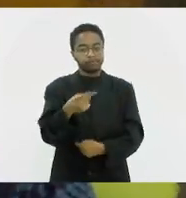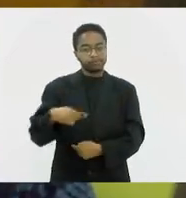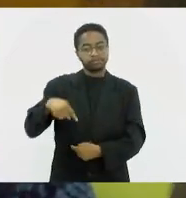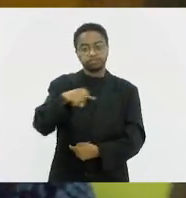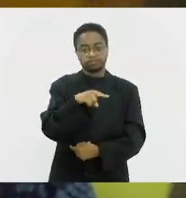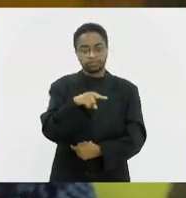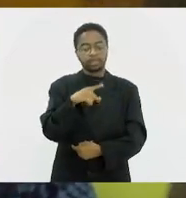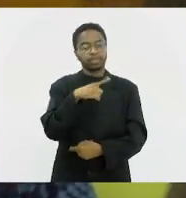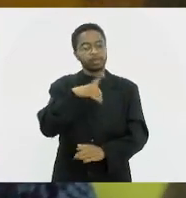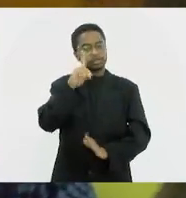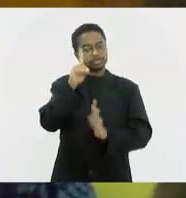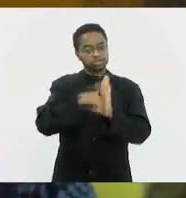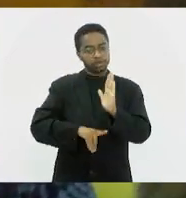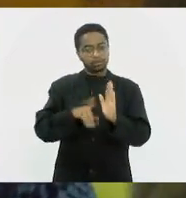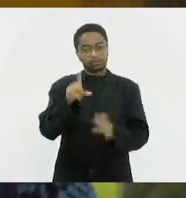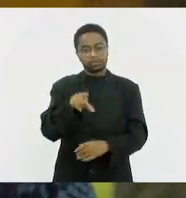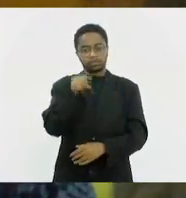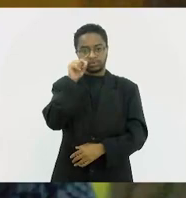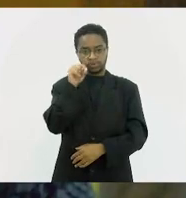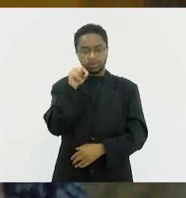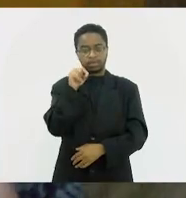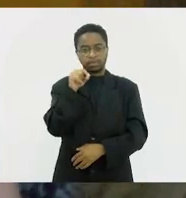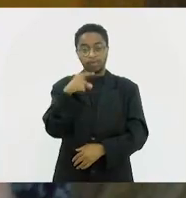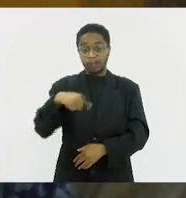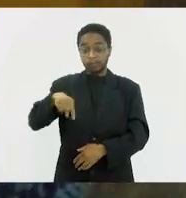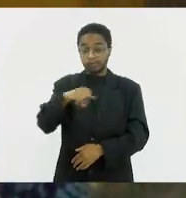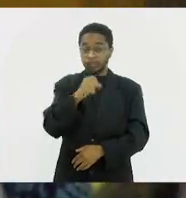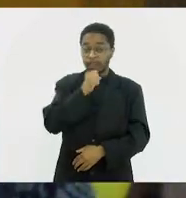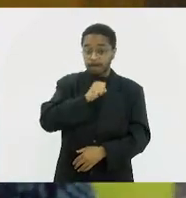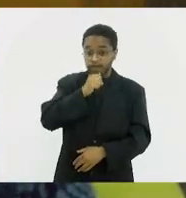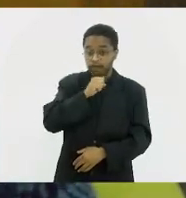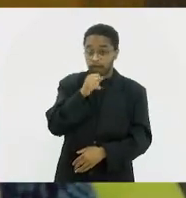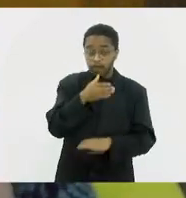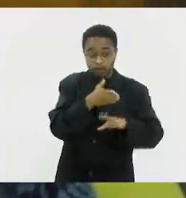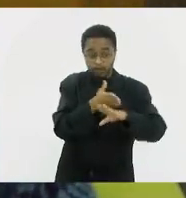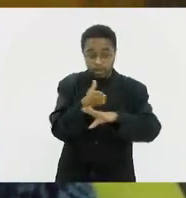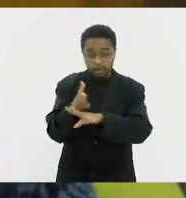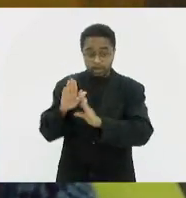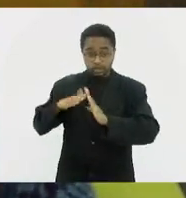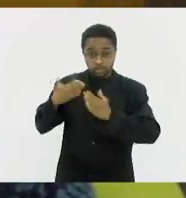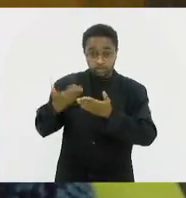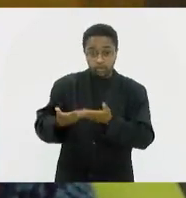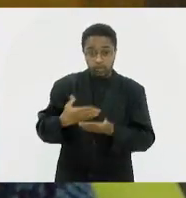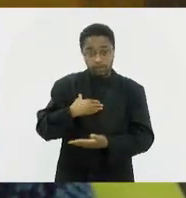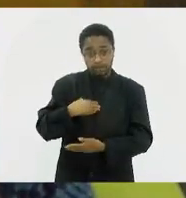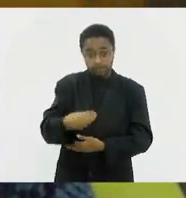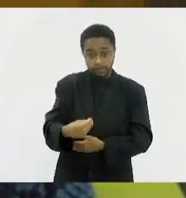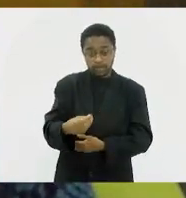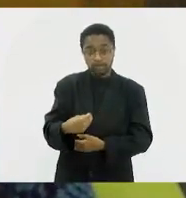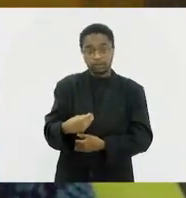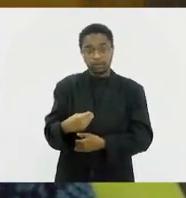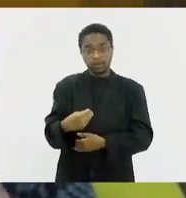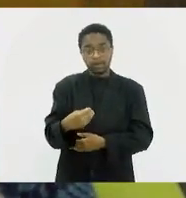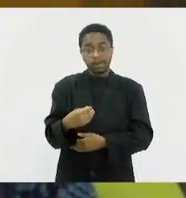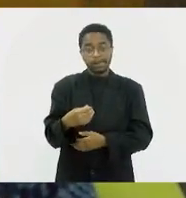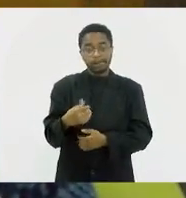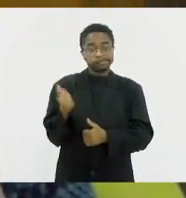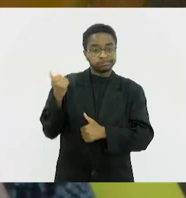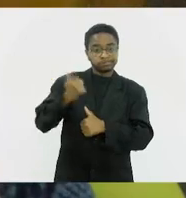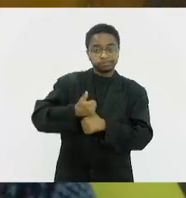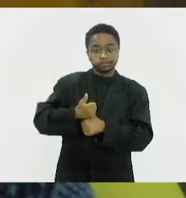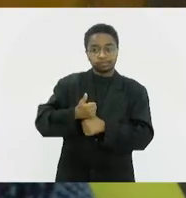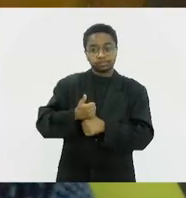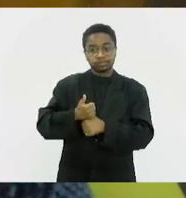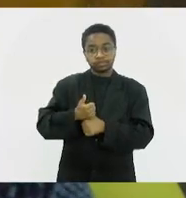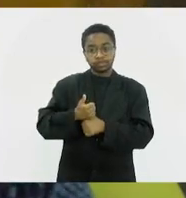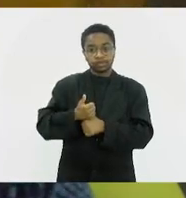tem o direito de escolher. Você, avô, que vai nas escolas do seu filho fazer a parte dos seus pais,